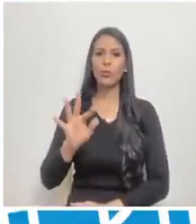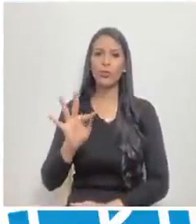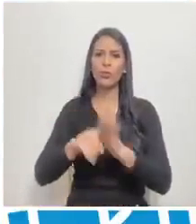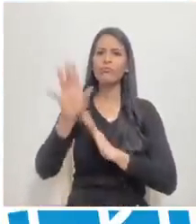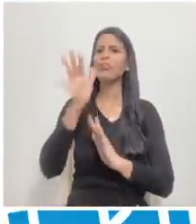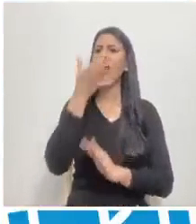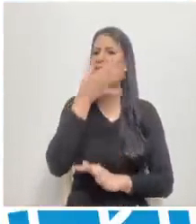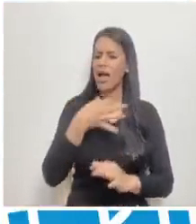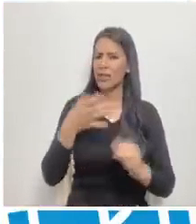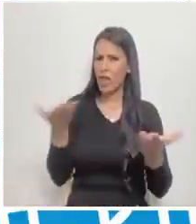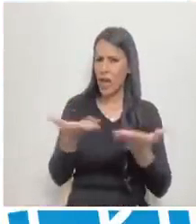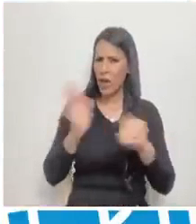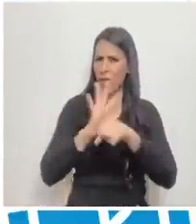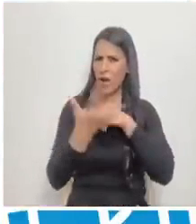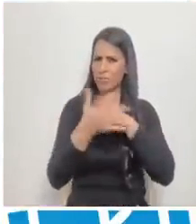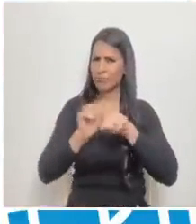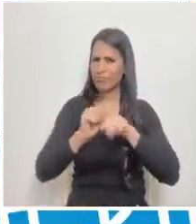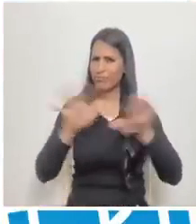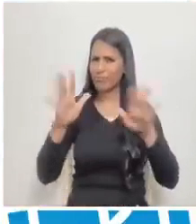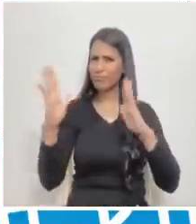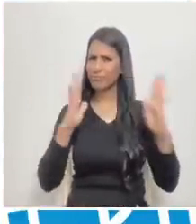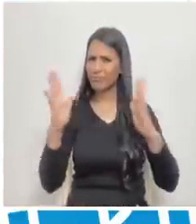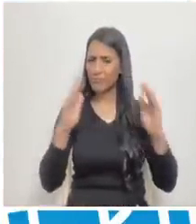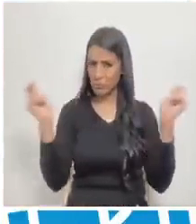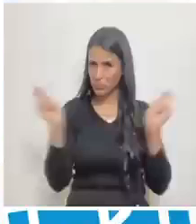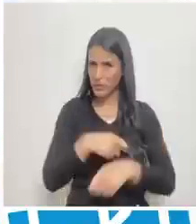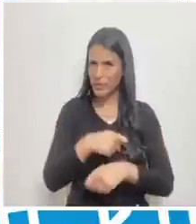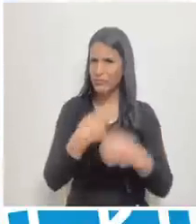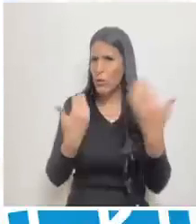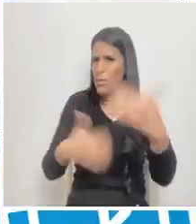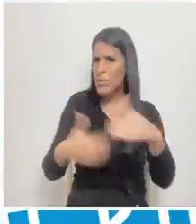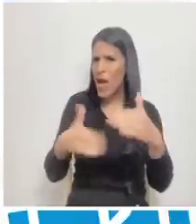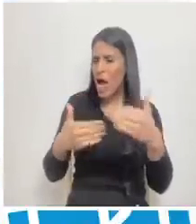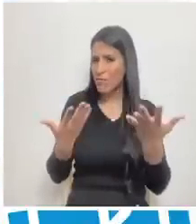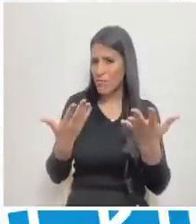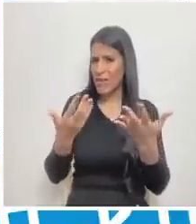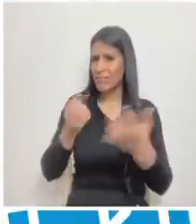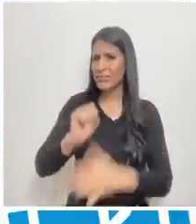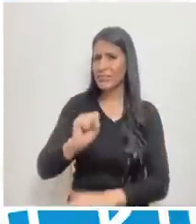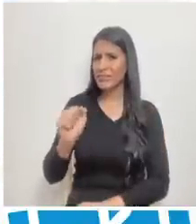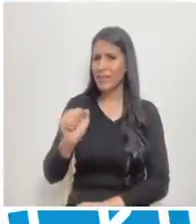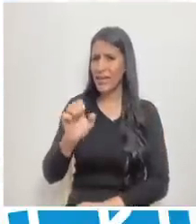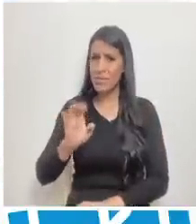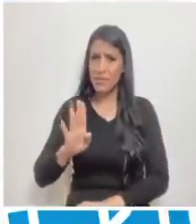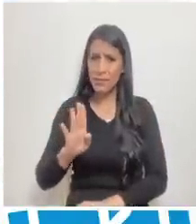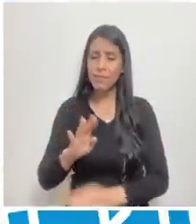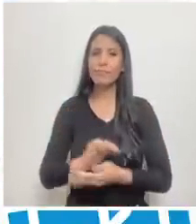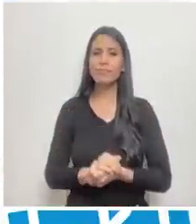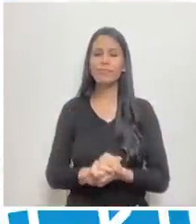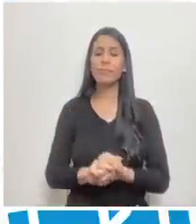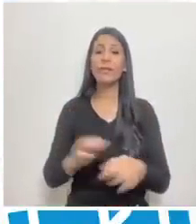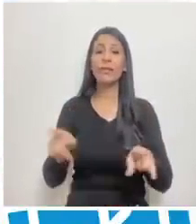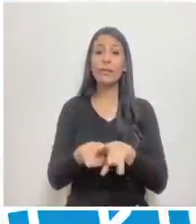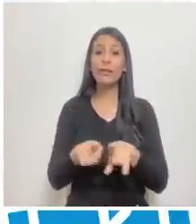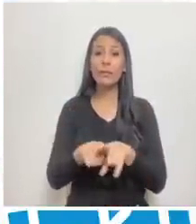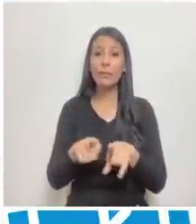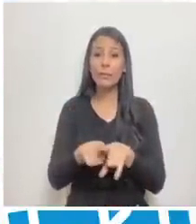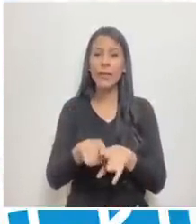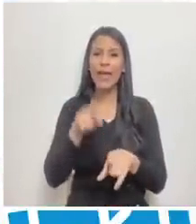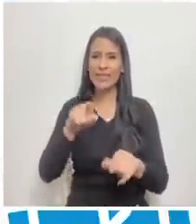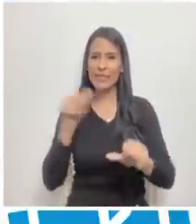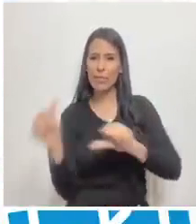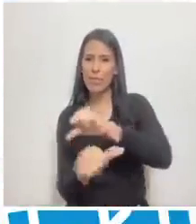contexto pandêmico? Professor Tufi, a mudança do formato amostral para o censitário